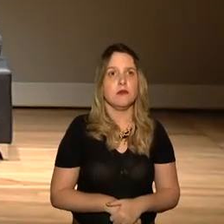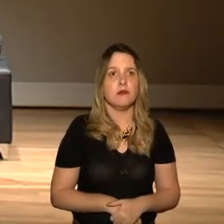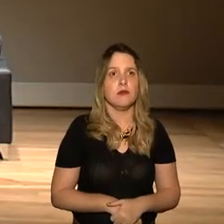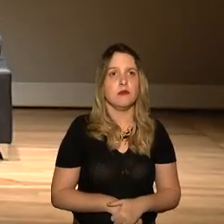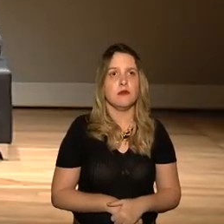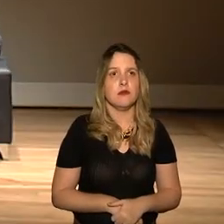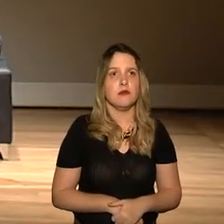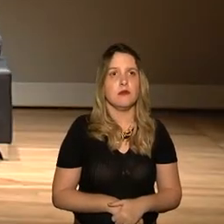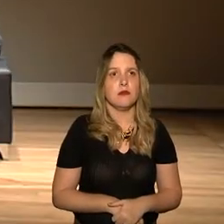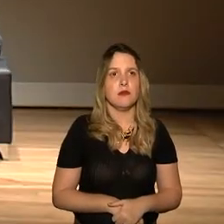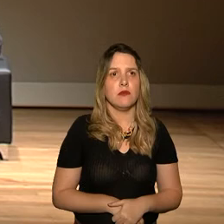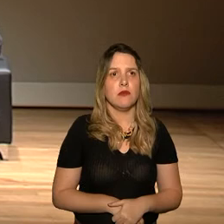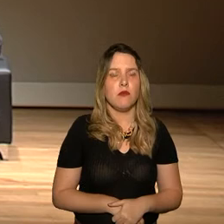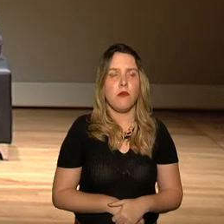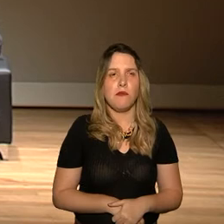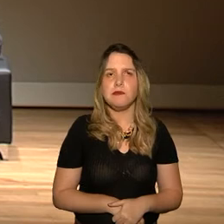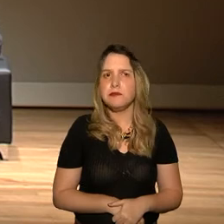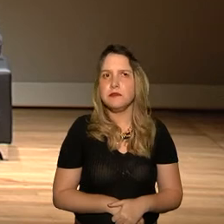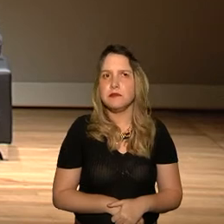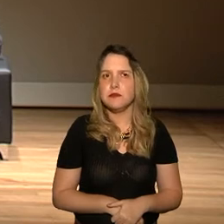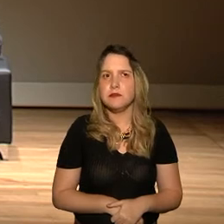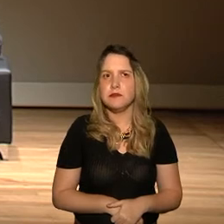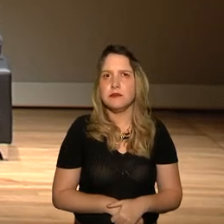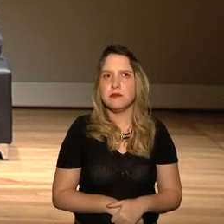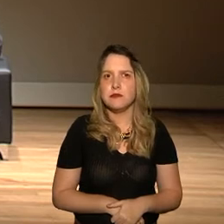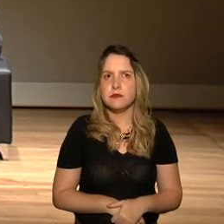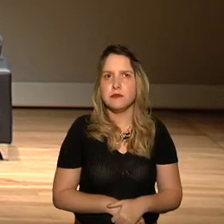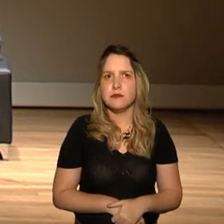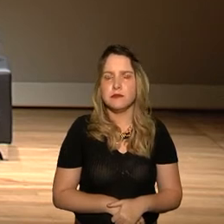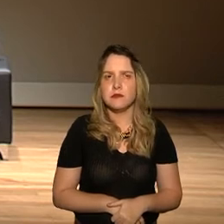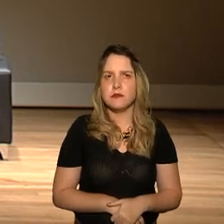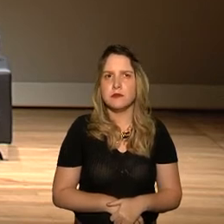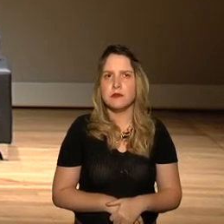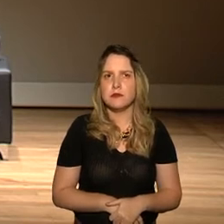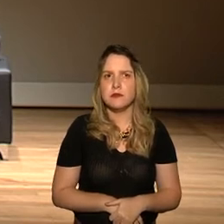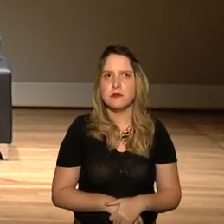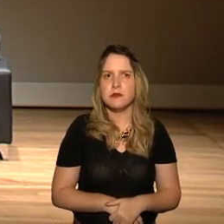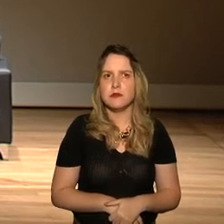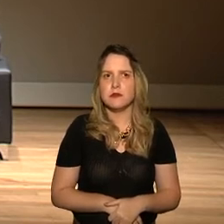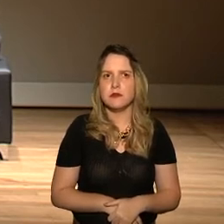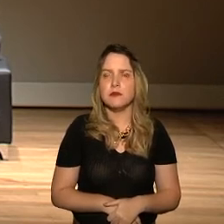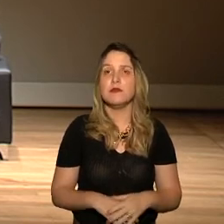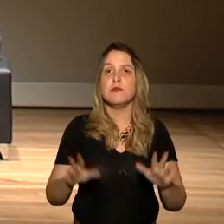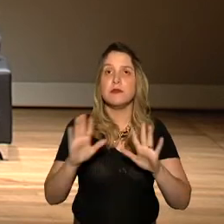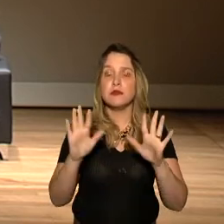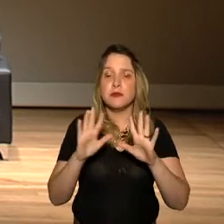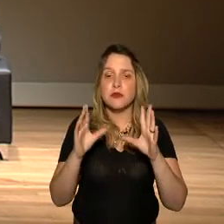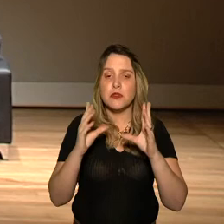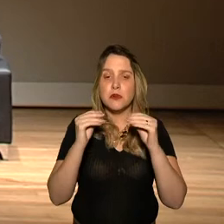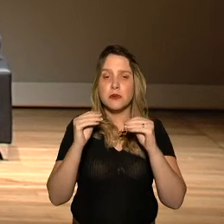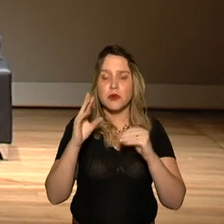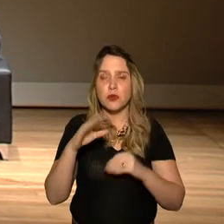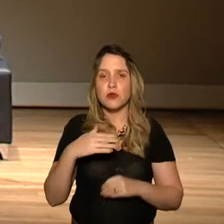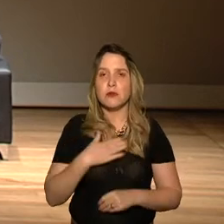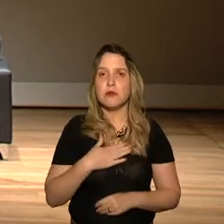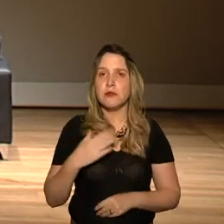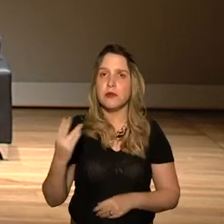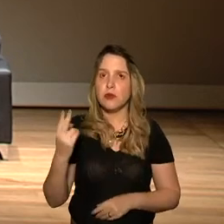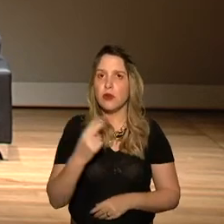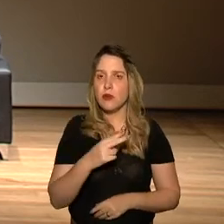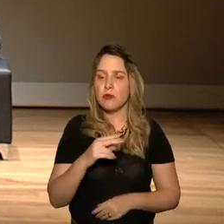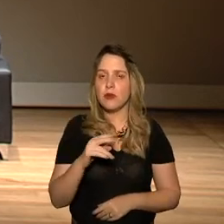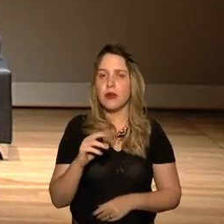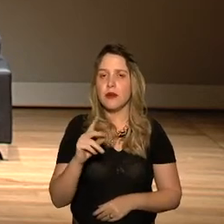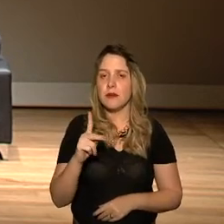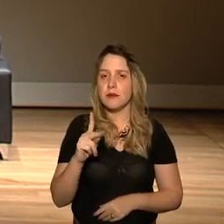temos a penúltima né sim Boa noite meu nome é Edjane Eu Sou professora